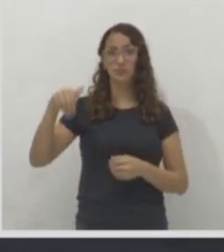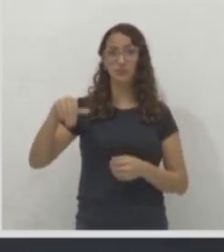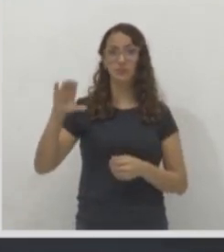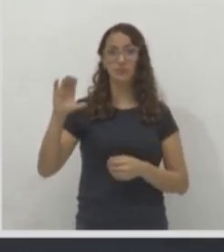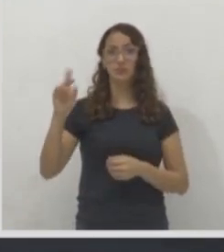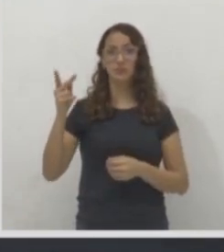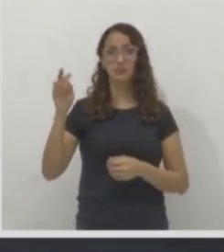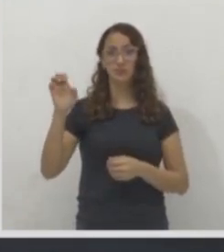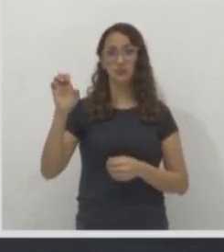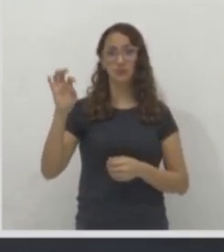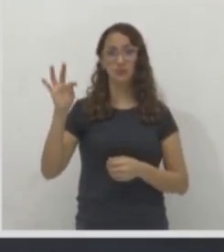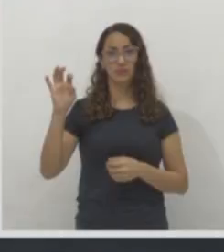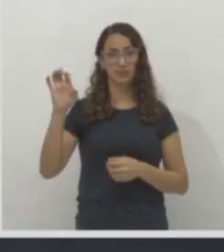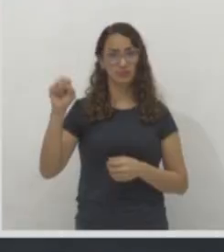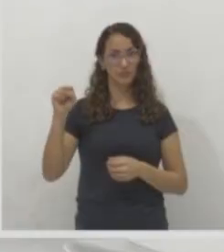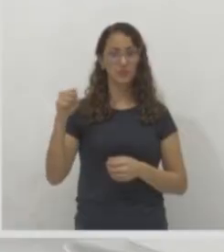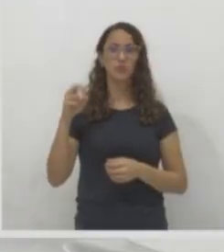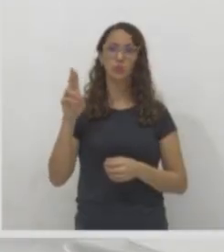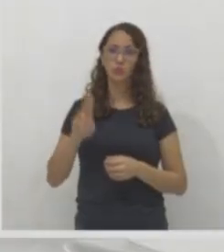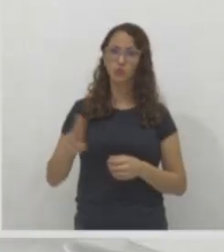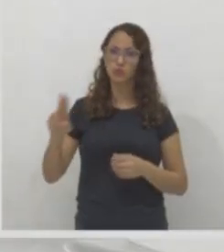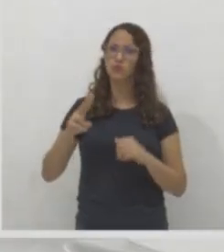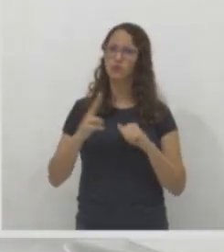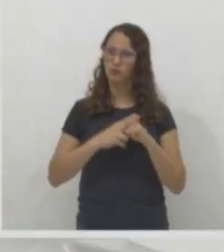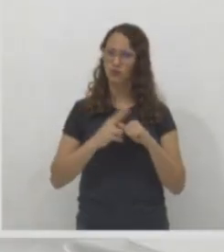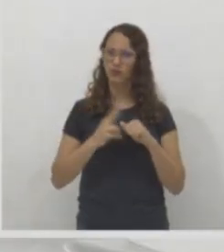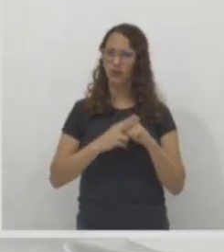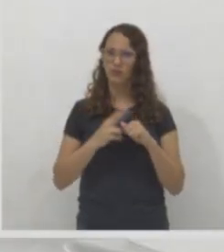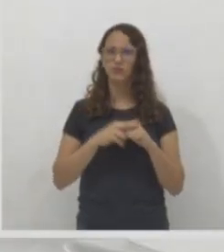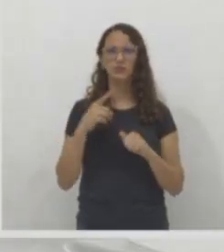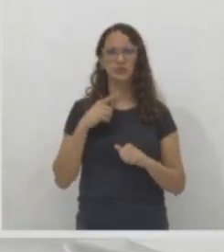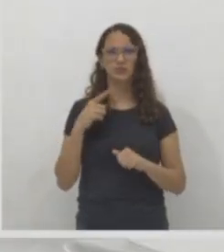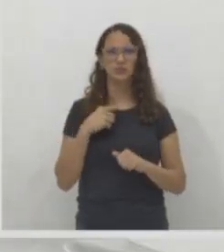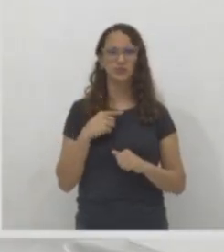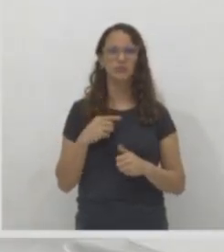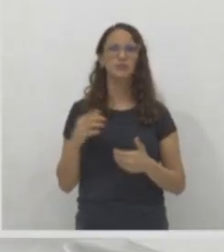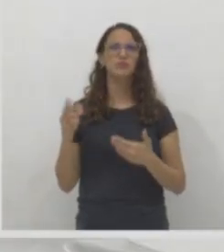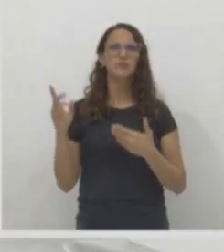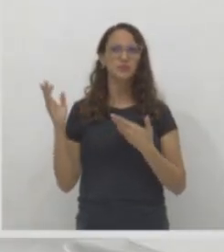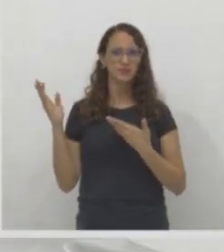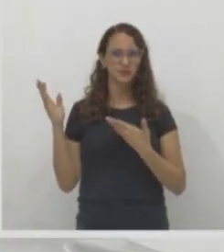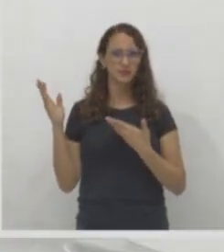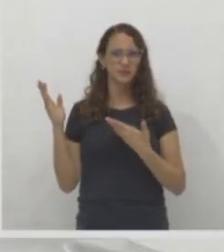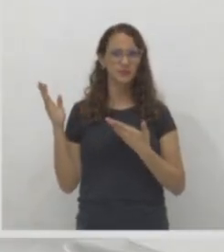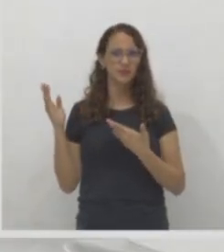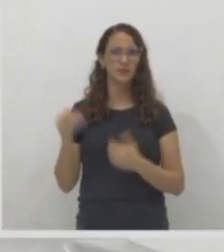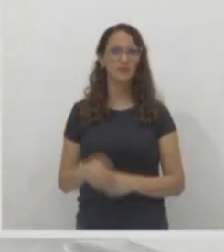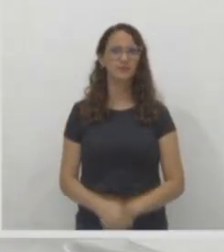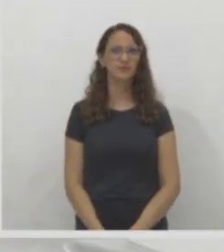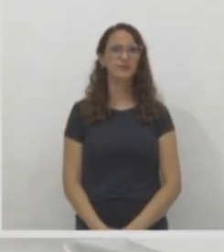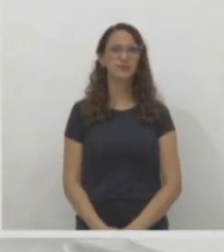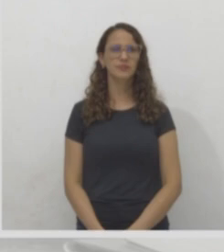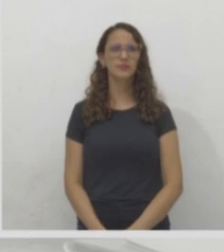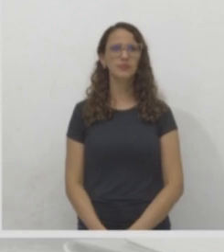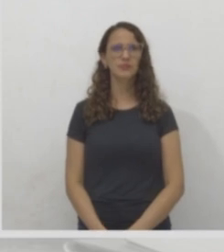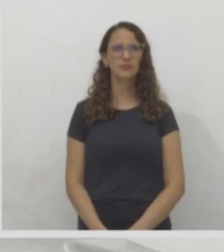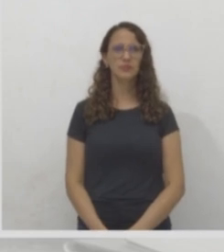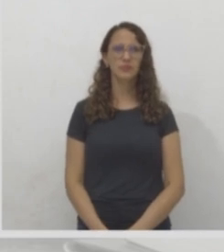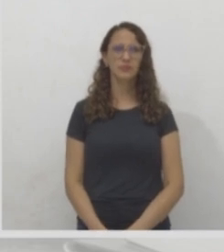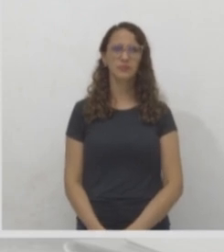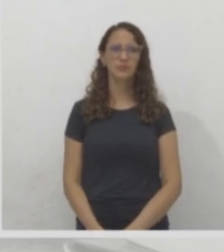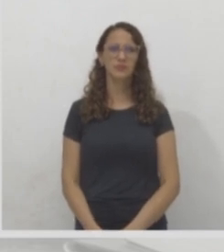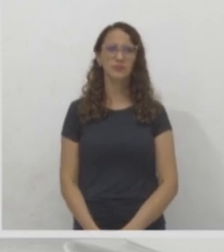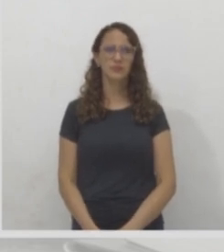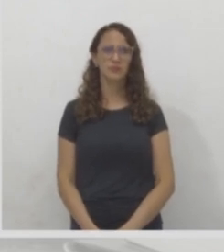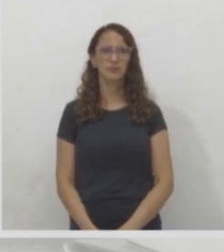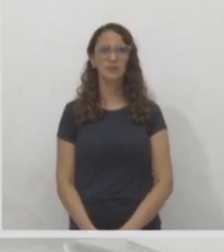o uso de verbos. E aqui, então, nós vamos ver a questão